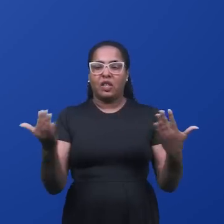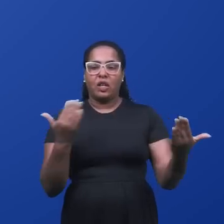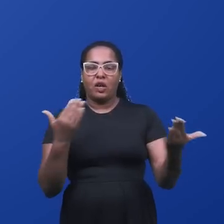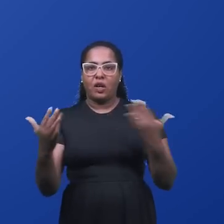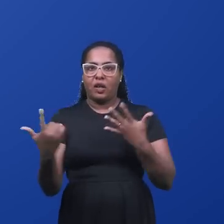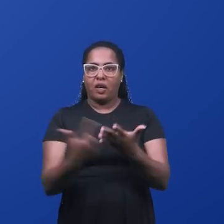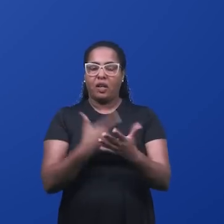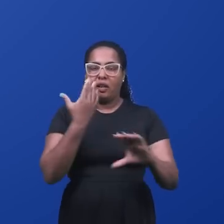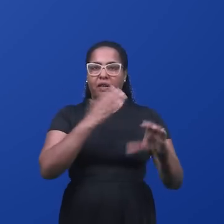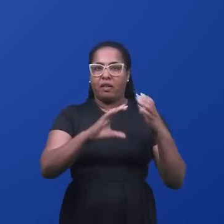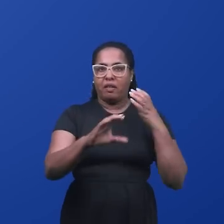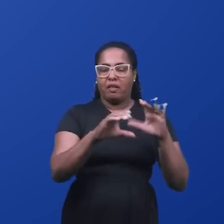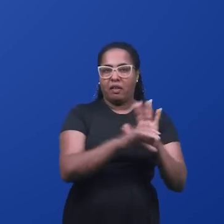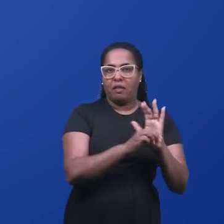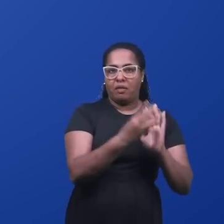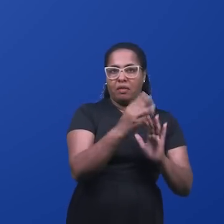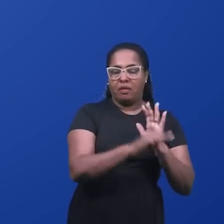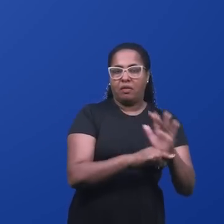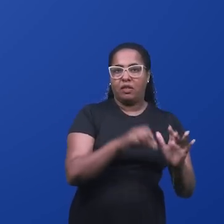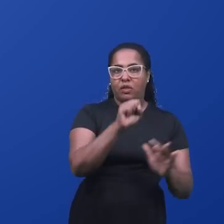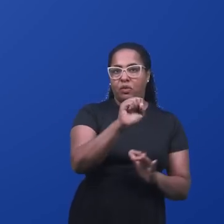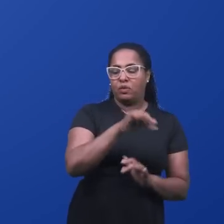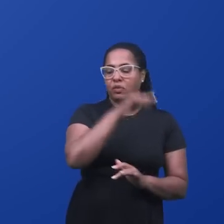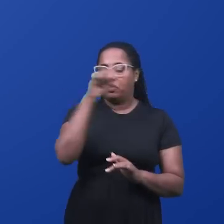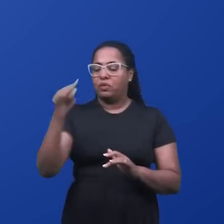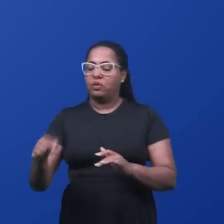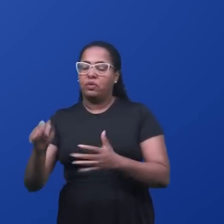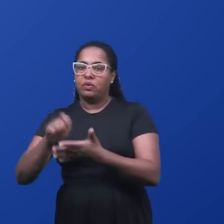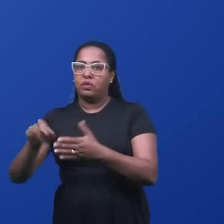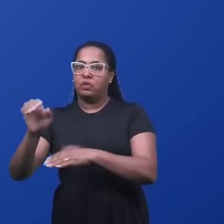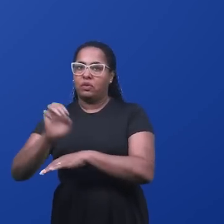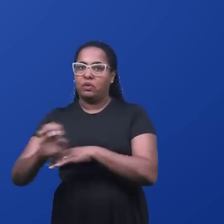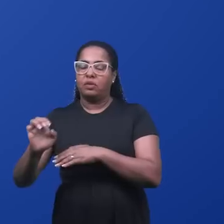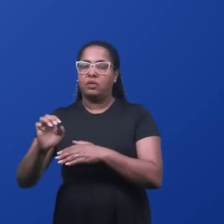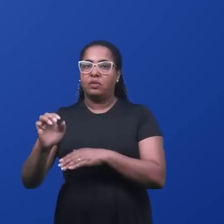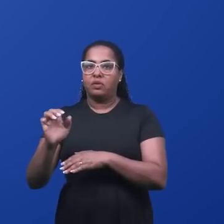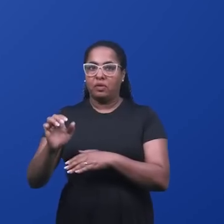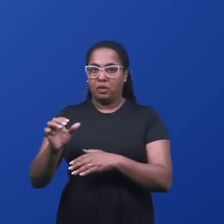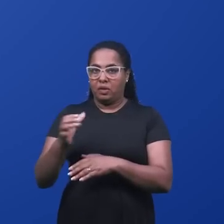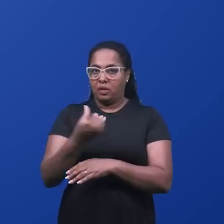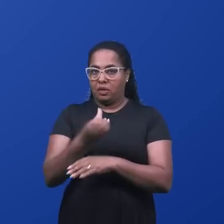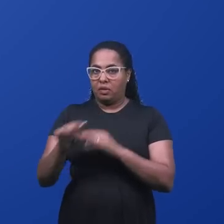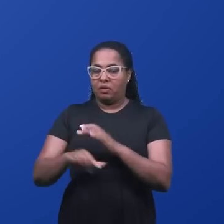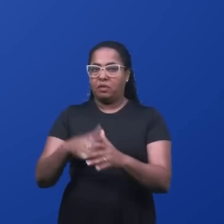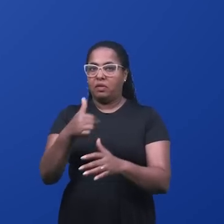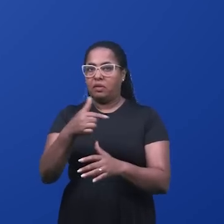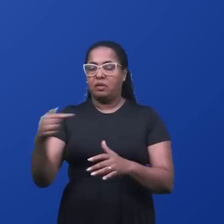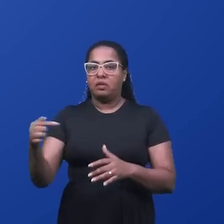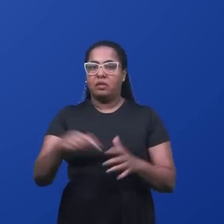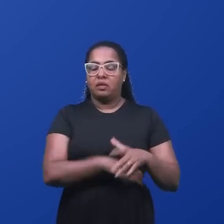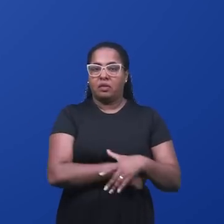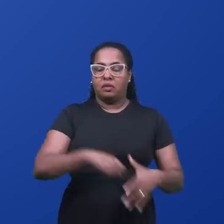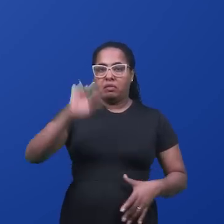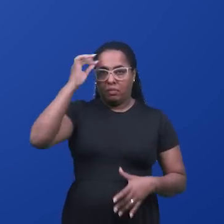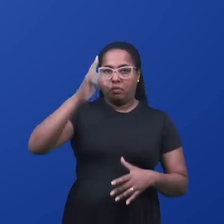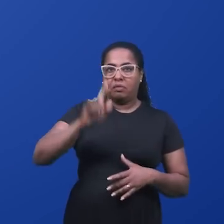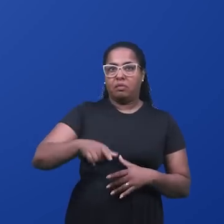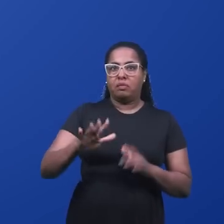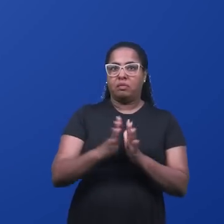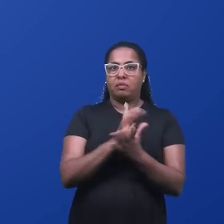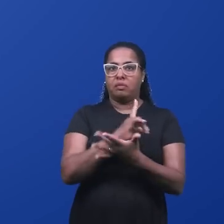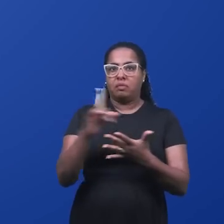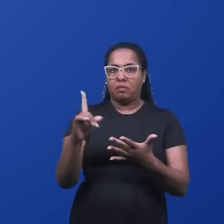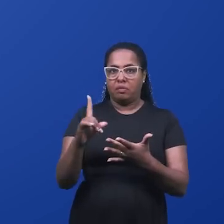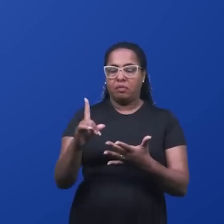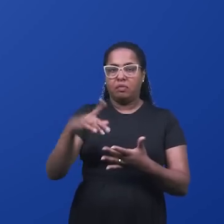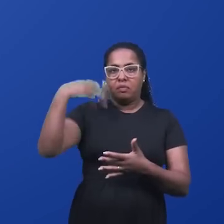uma comparação do livro de Cantares 3:8 com o que está escrito em Efésios 6:17. É a espada do Espírito, que é a palavra